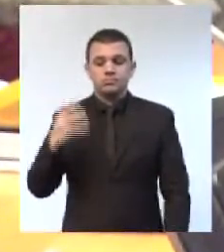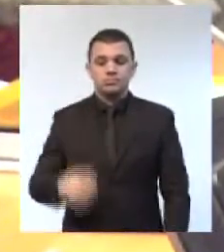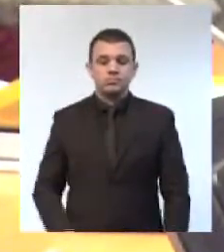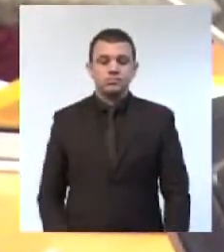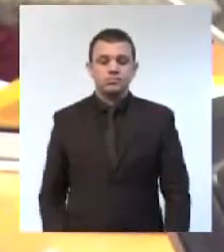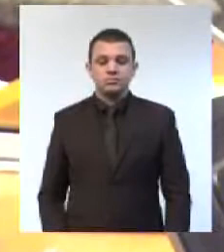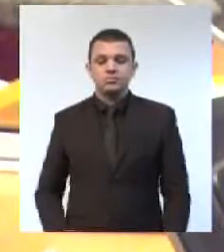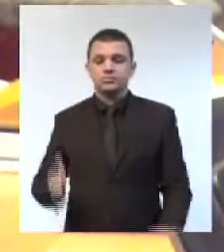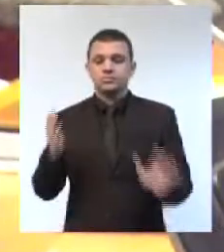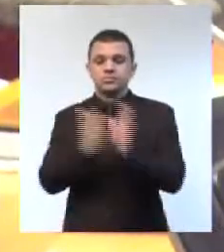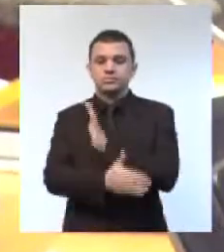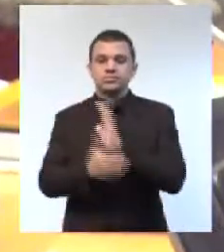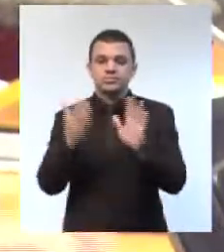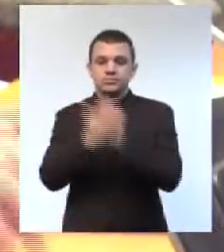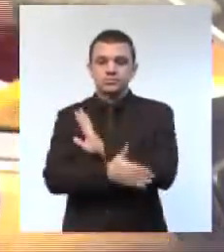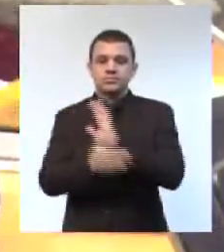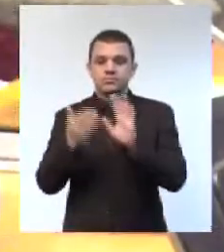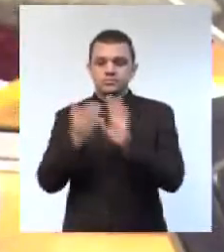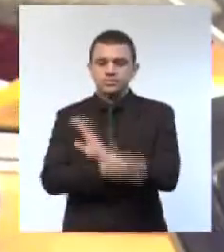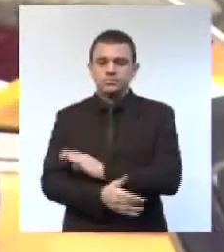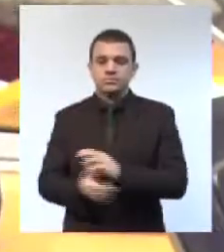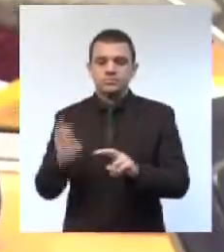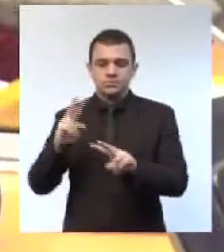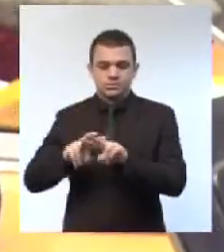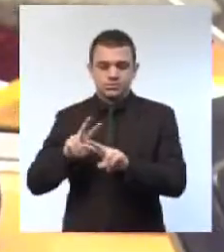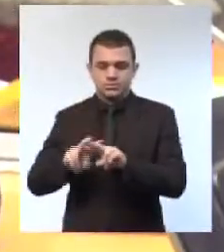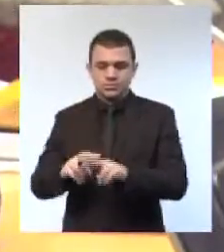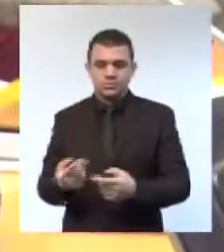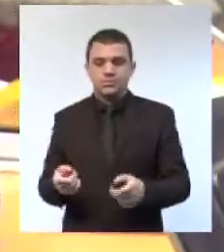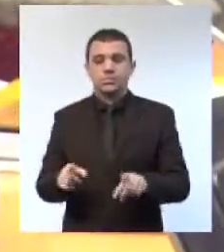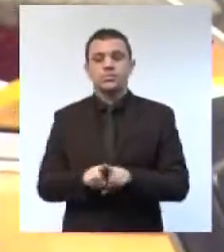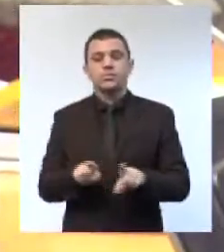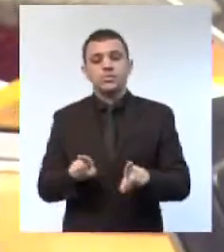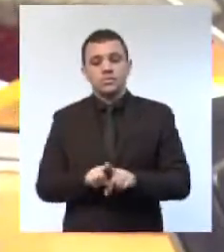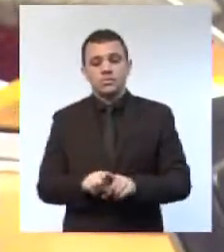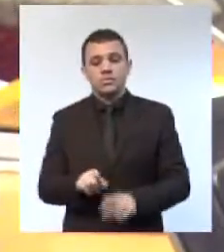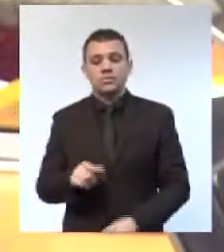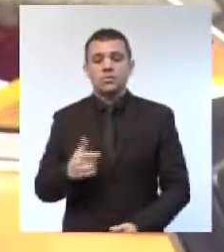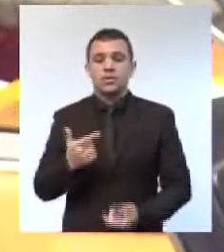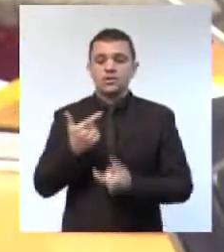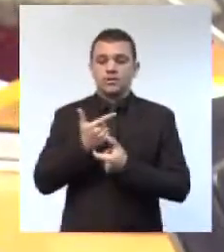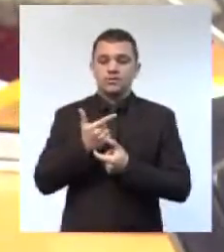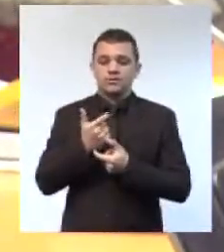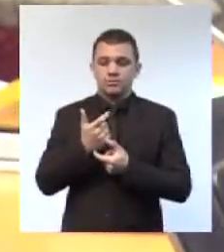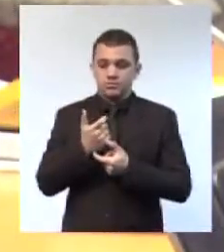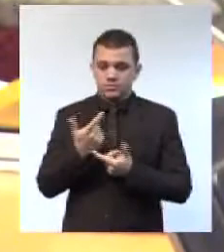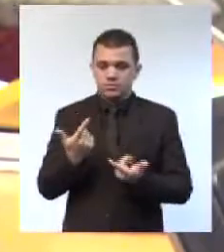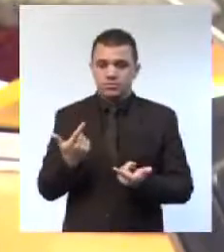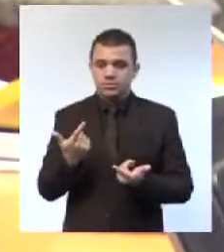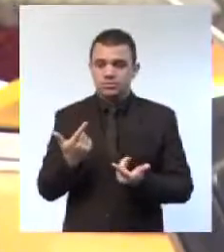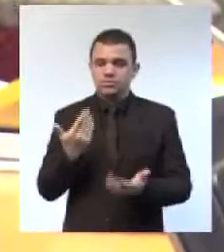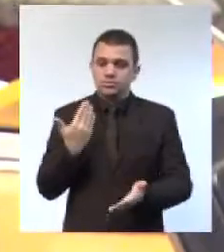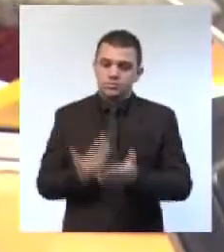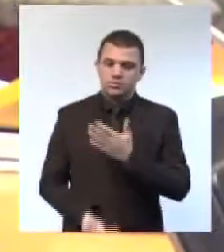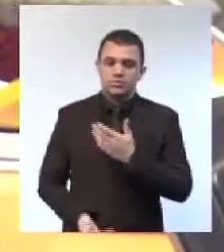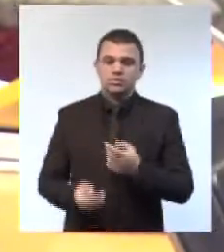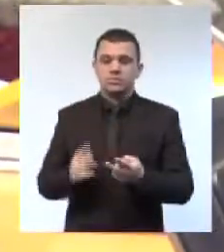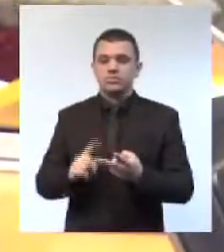nas prisões. Armas de fogo sendo perdidas e roubadas.